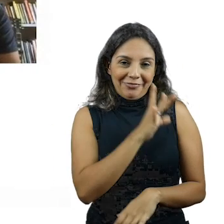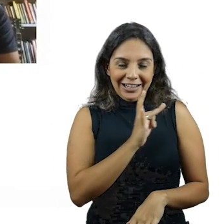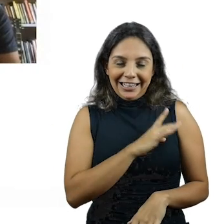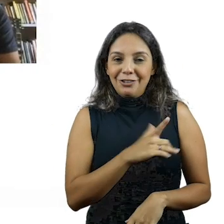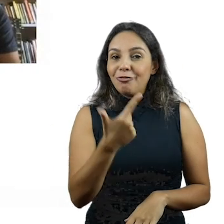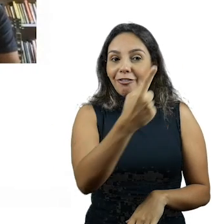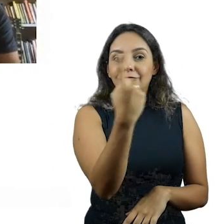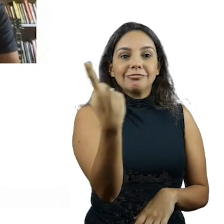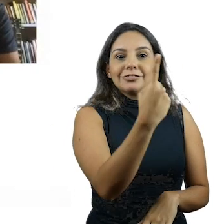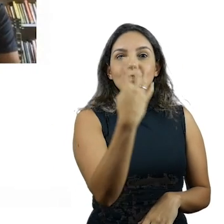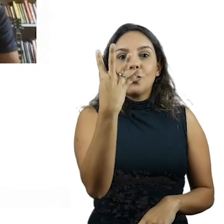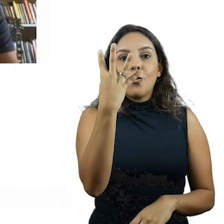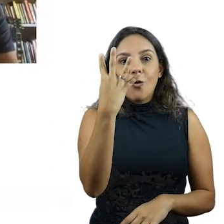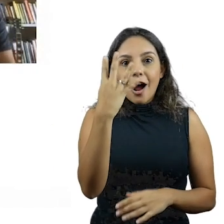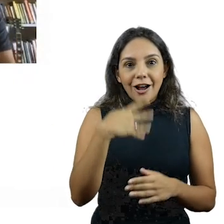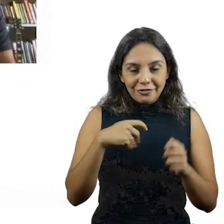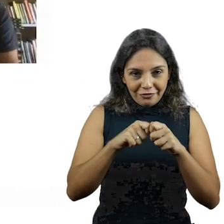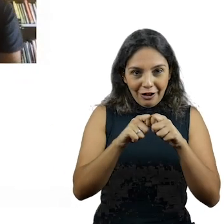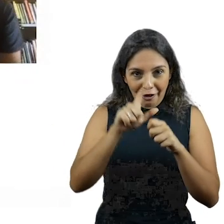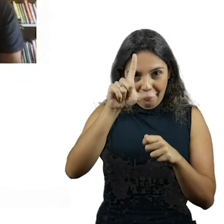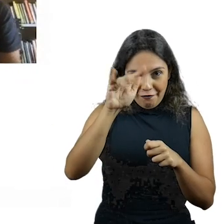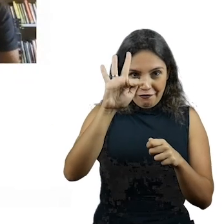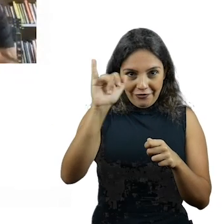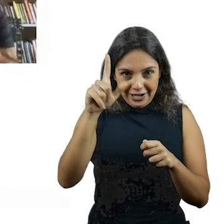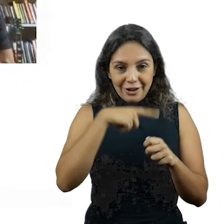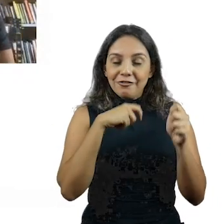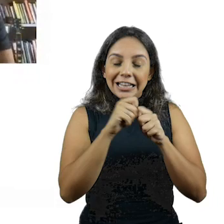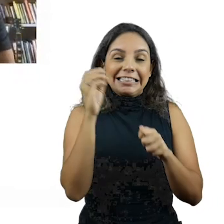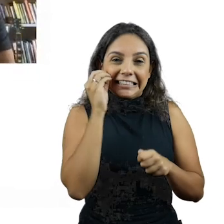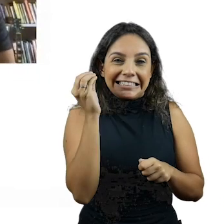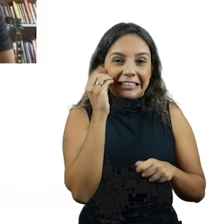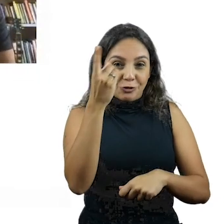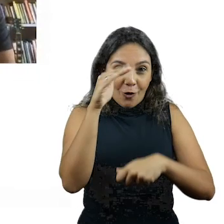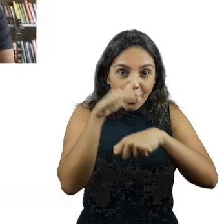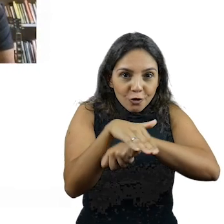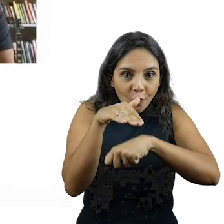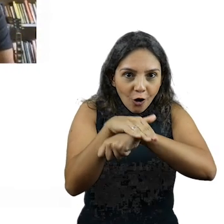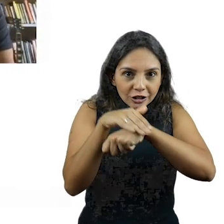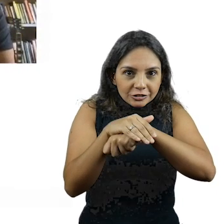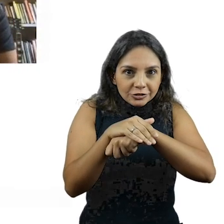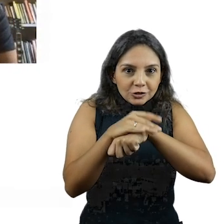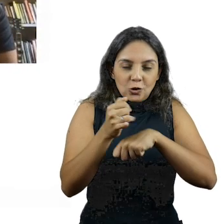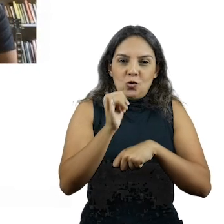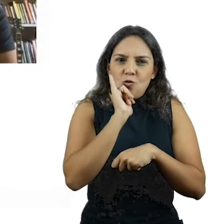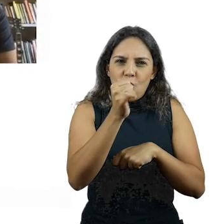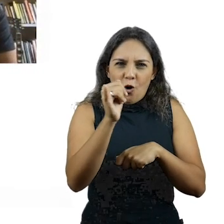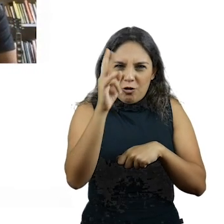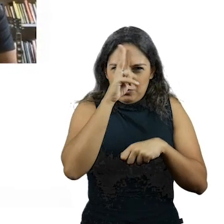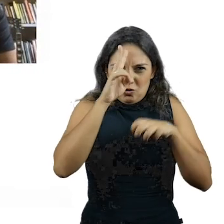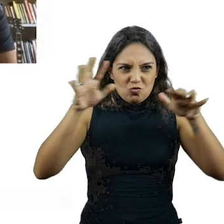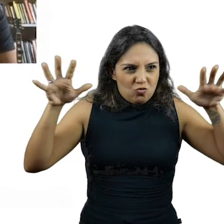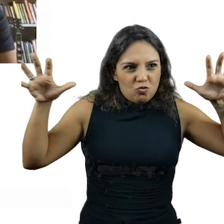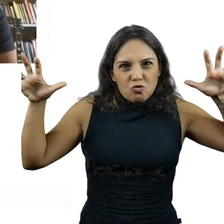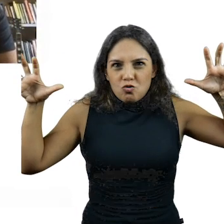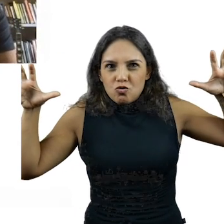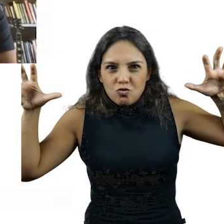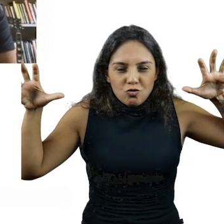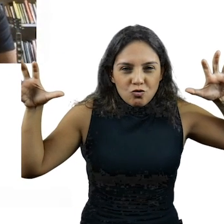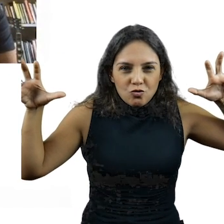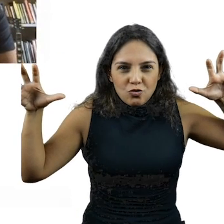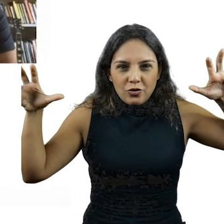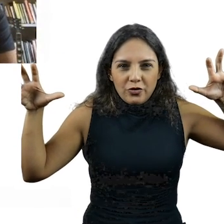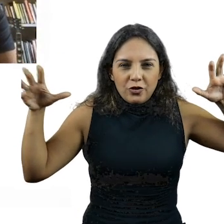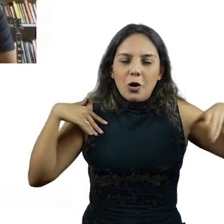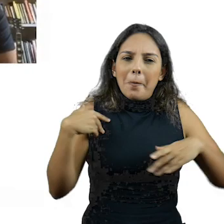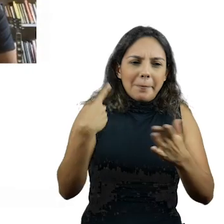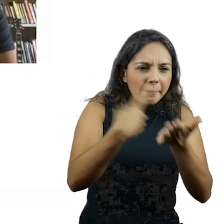Não teve tem 4 edições do Fli Araxá que eu tento fazer uma noite de contos de terror. Aí eu